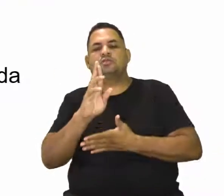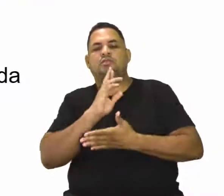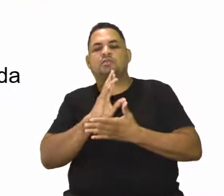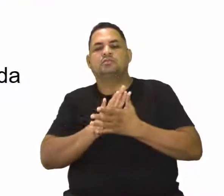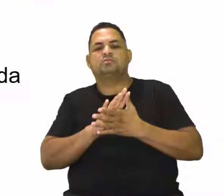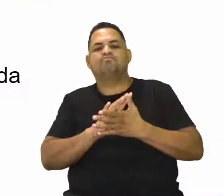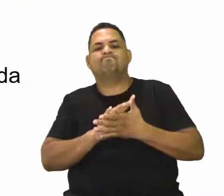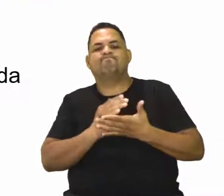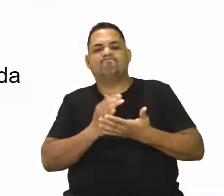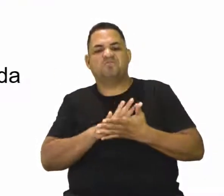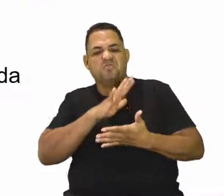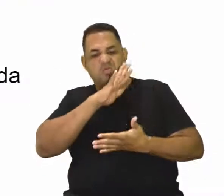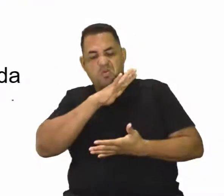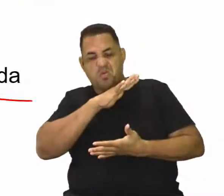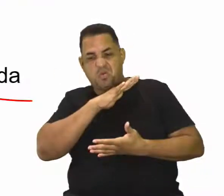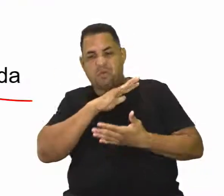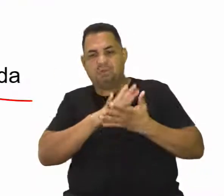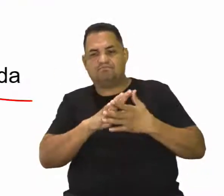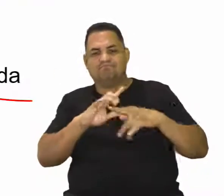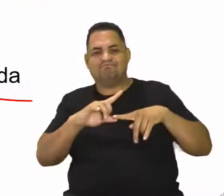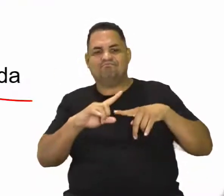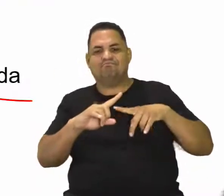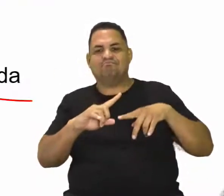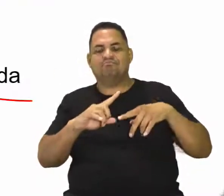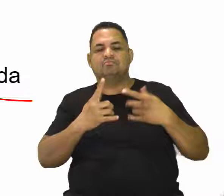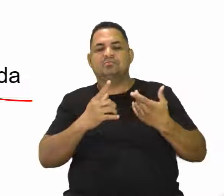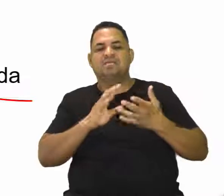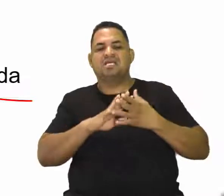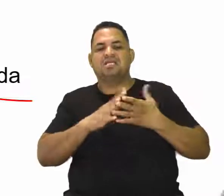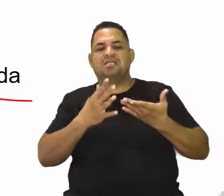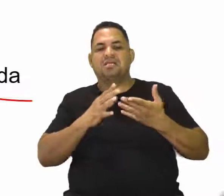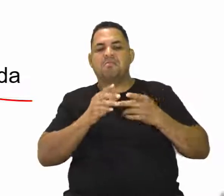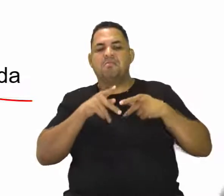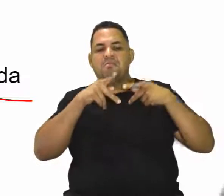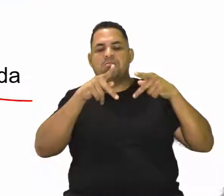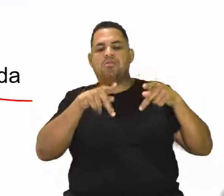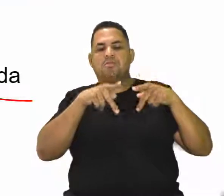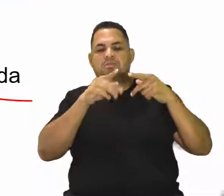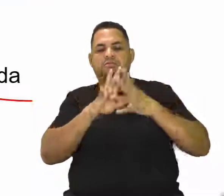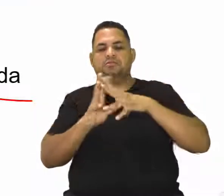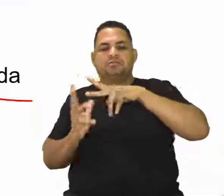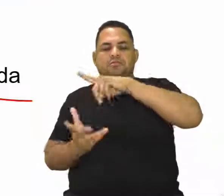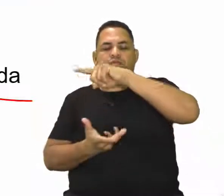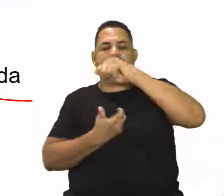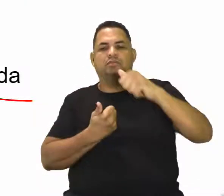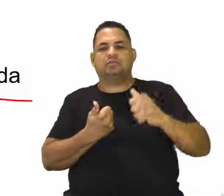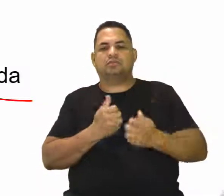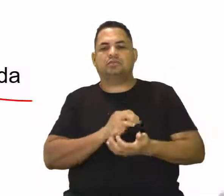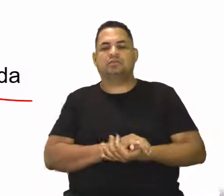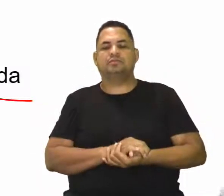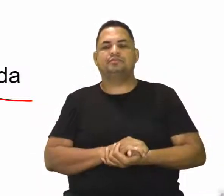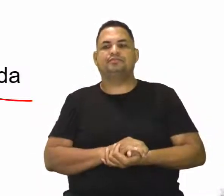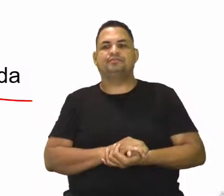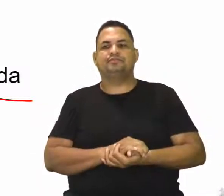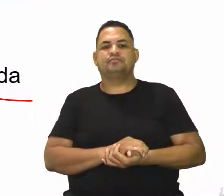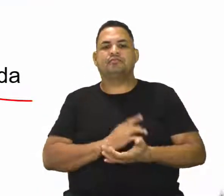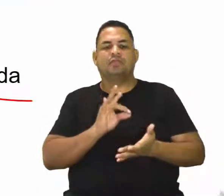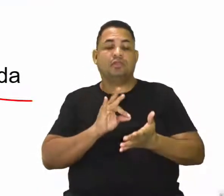resultados trágicos à maioria da população mundial. É